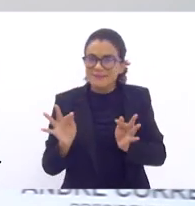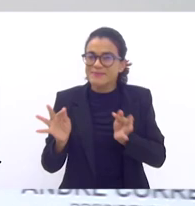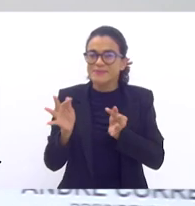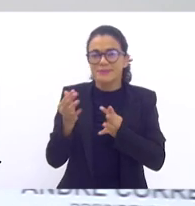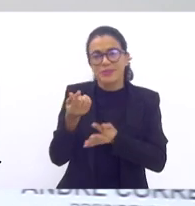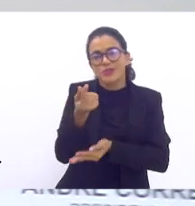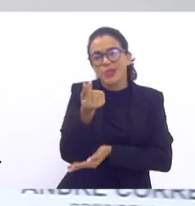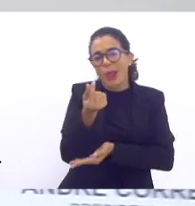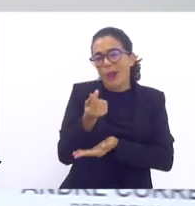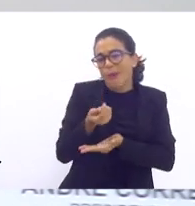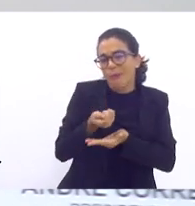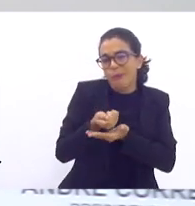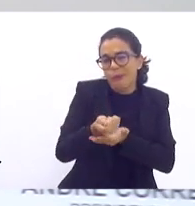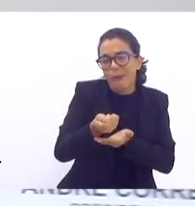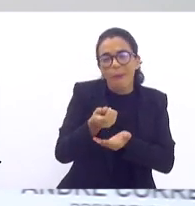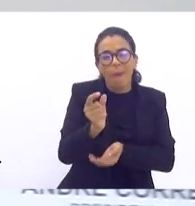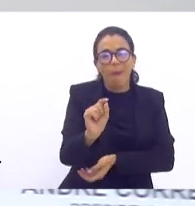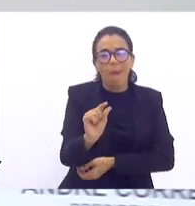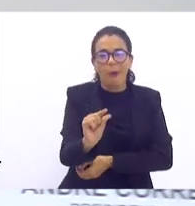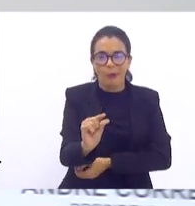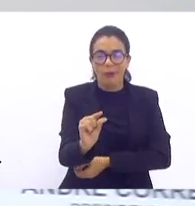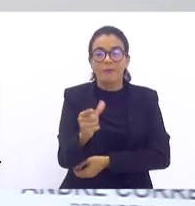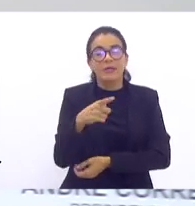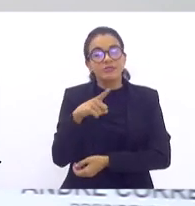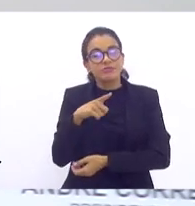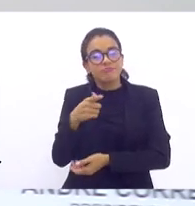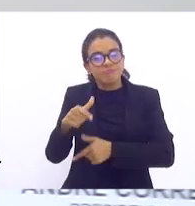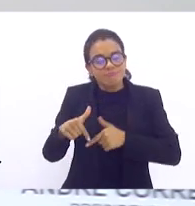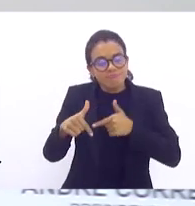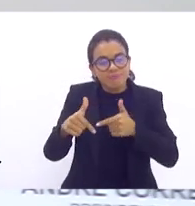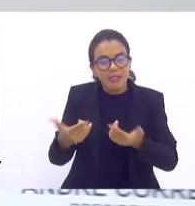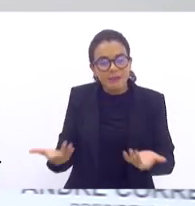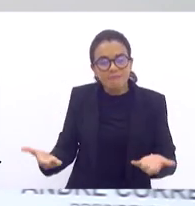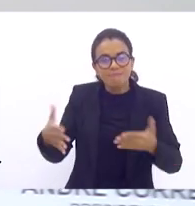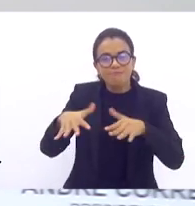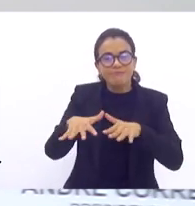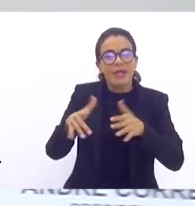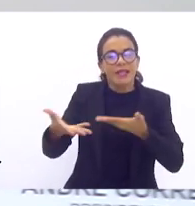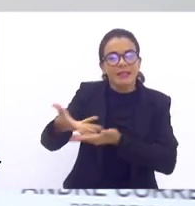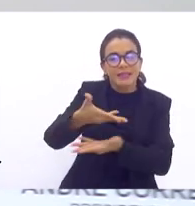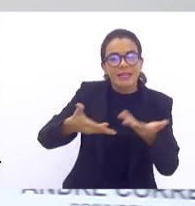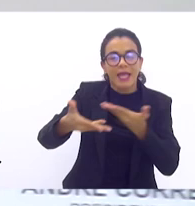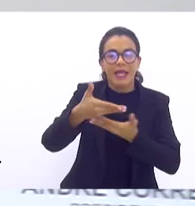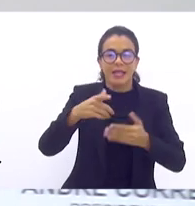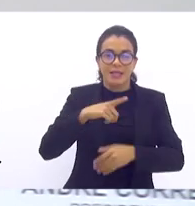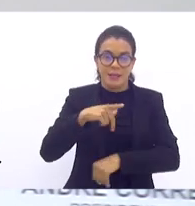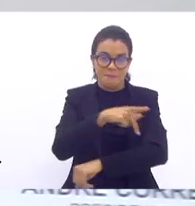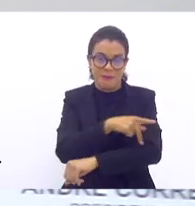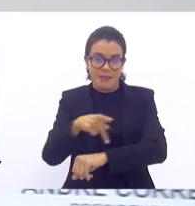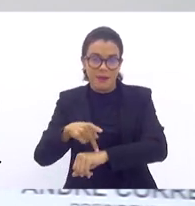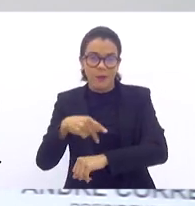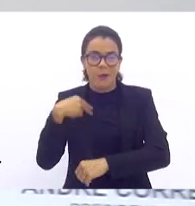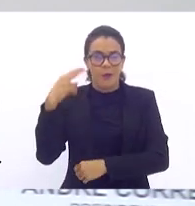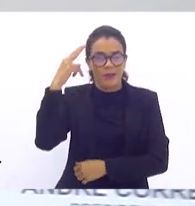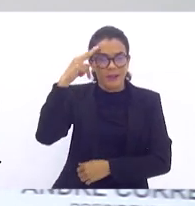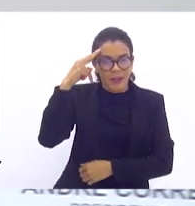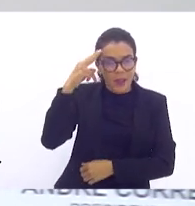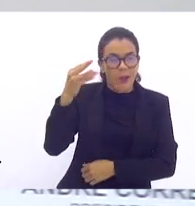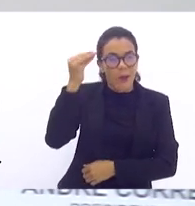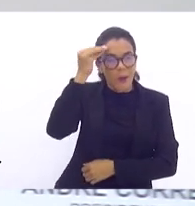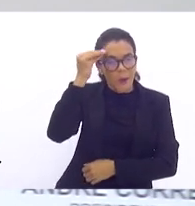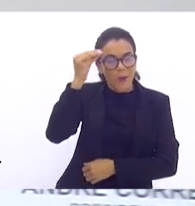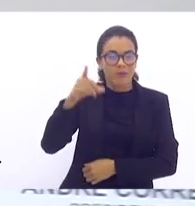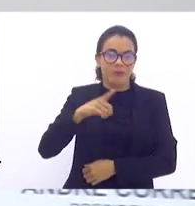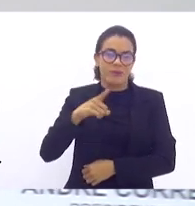recurso mas que tinha uma ação integrada que tinha um neuropediatra que tinha um pedagogo que tinha terapeuta ocupacional